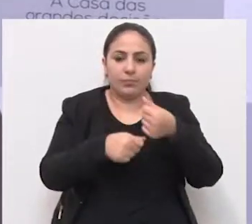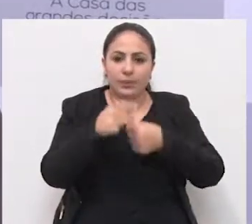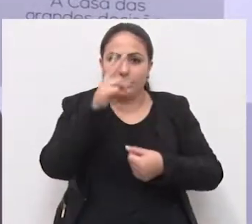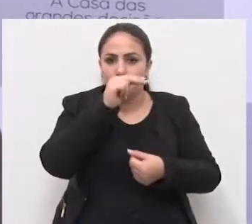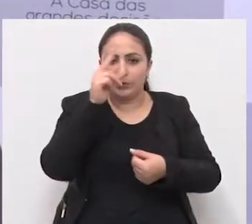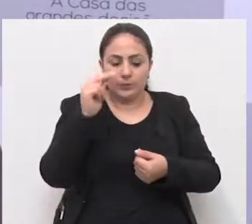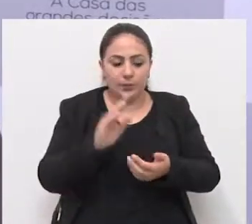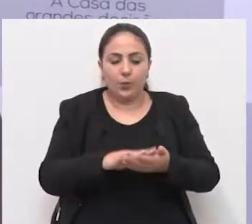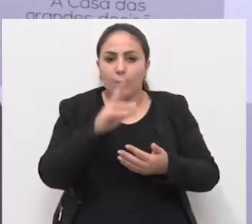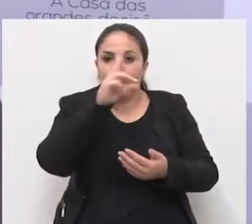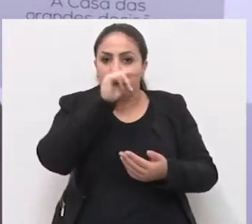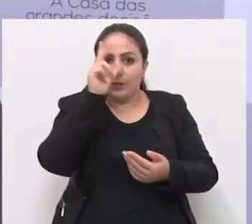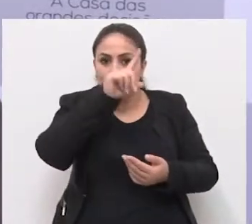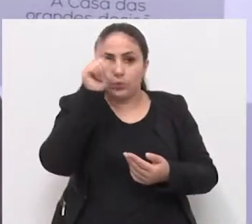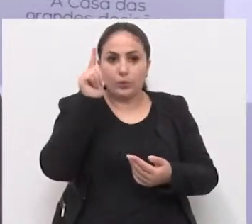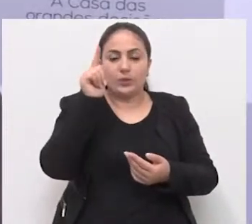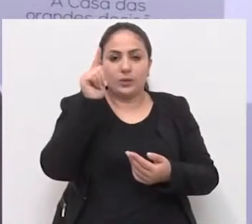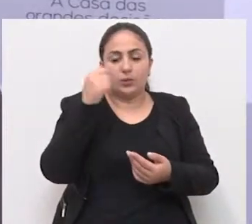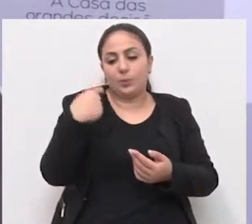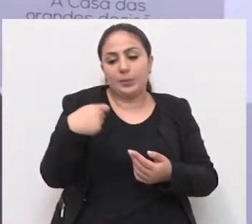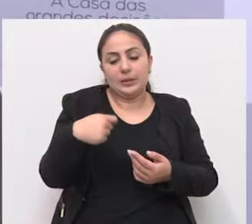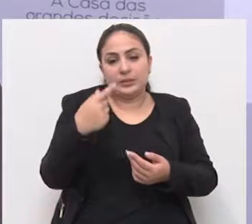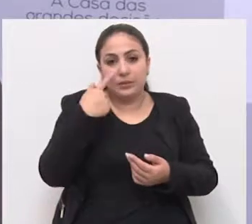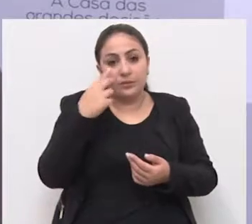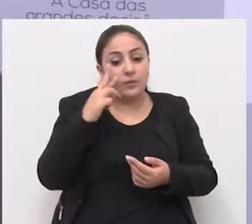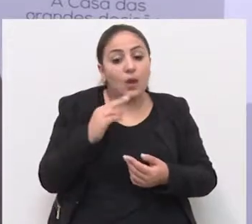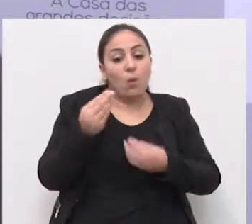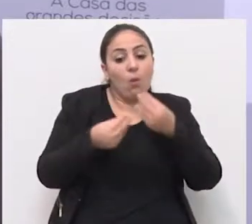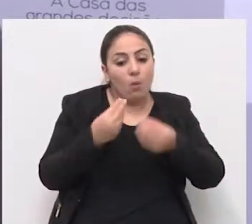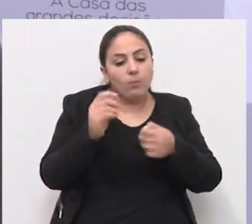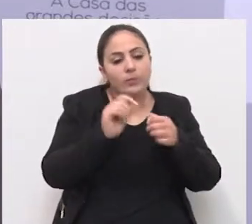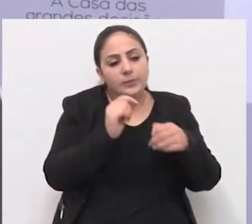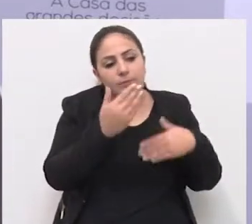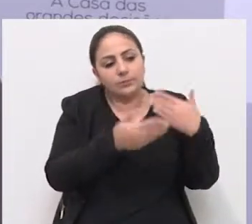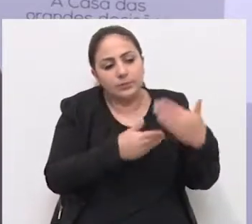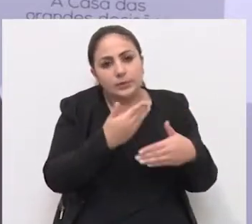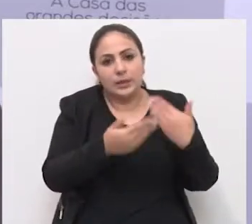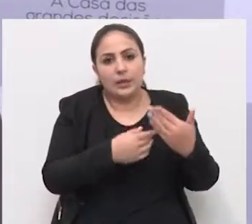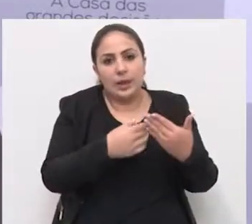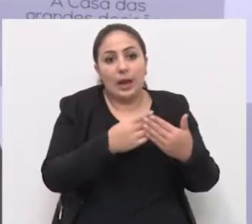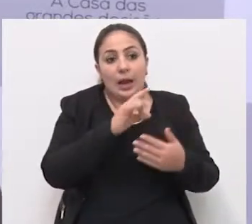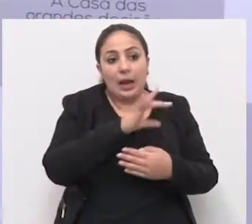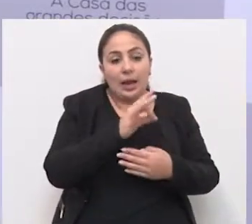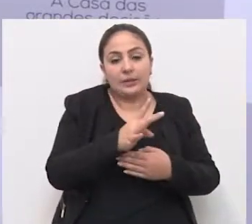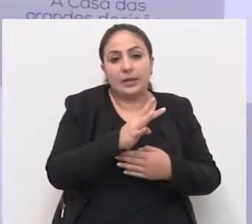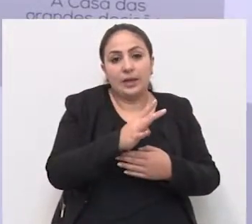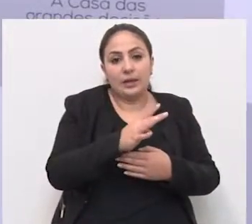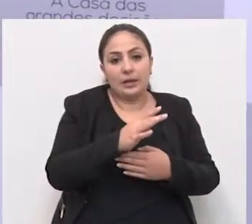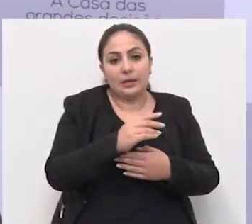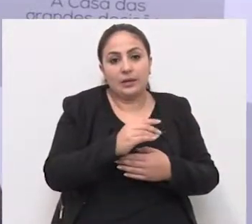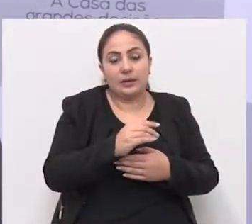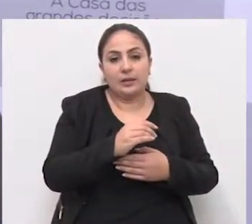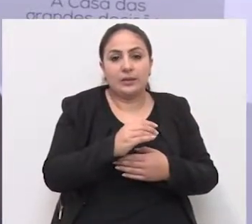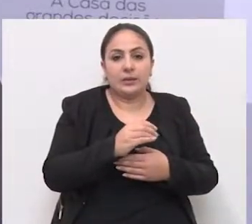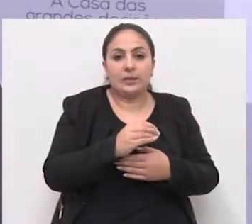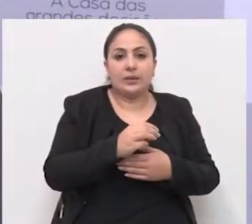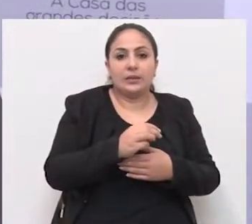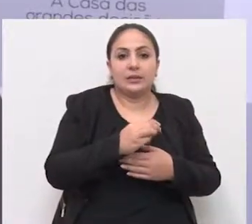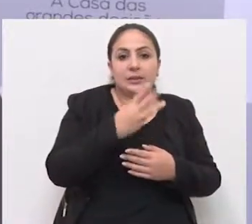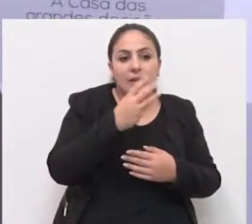executivo municipal, o administrador municipal, no caso o prefeito Luciano, tem que ir vendo como vai executando a cada